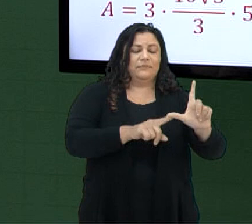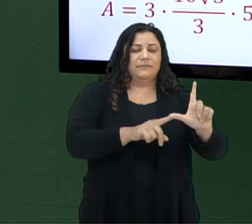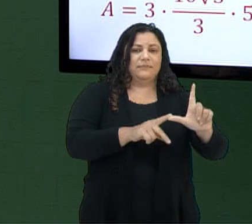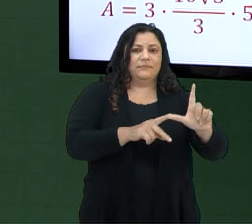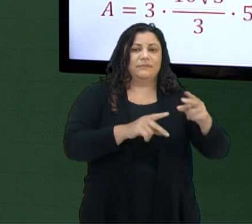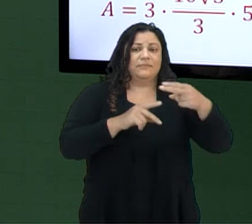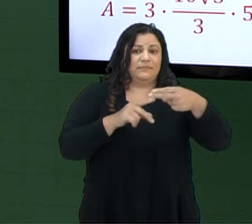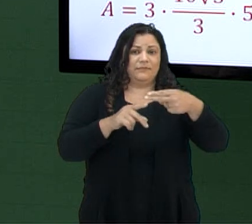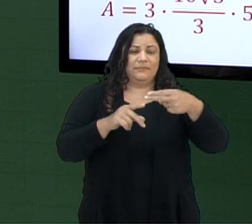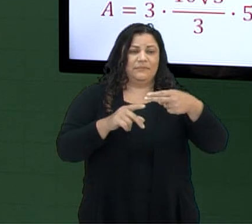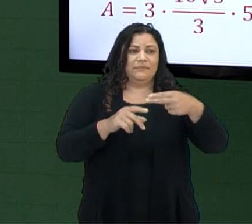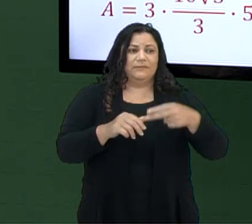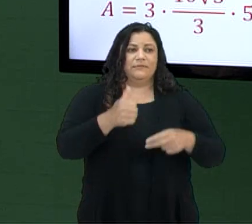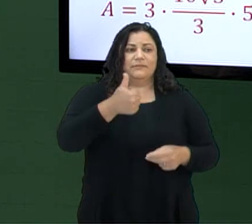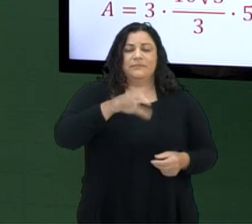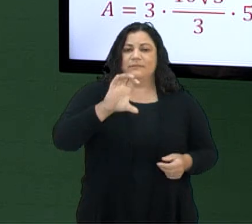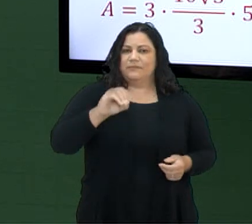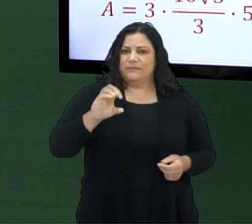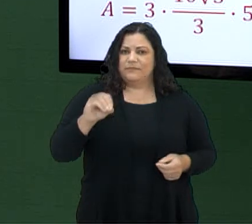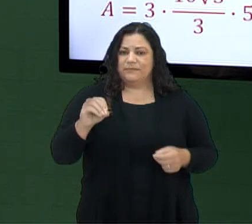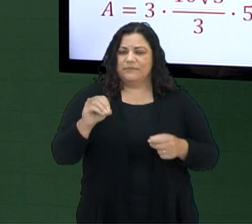a raiz de 100